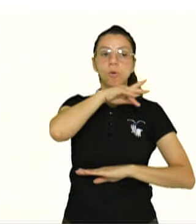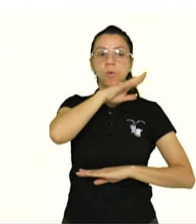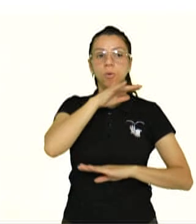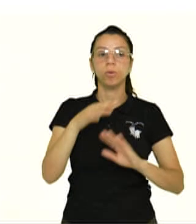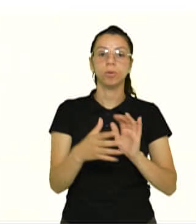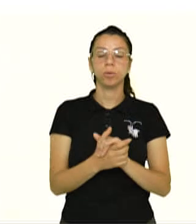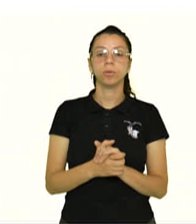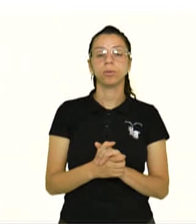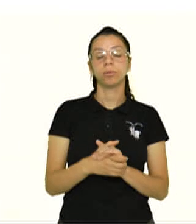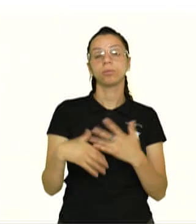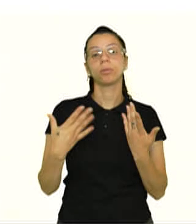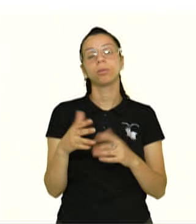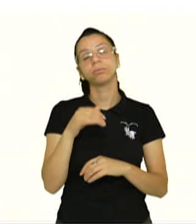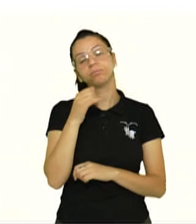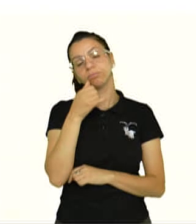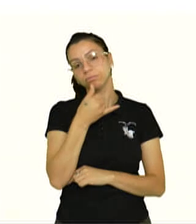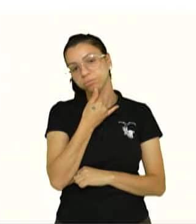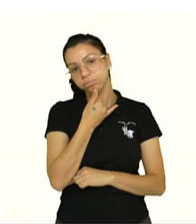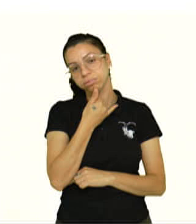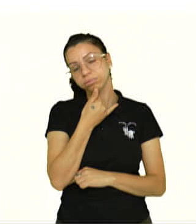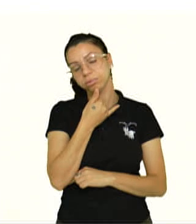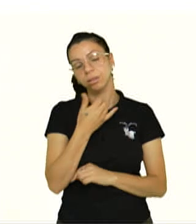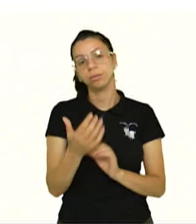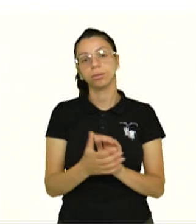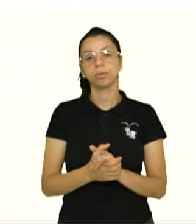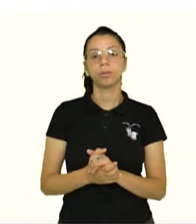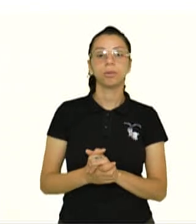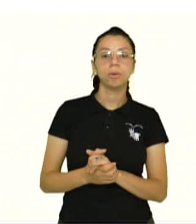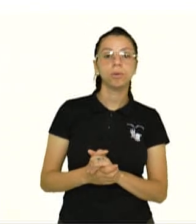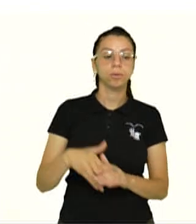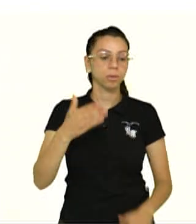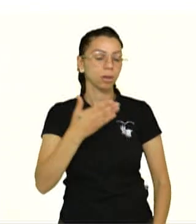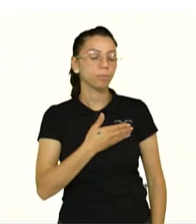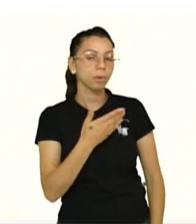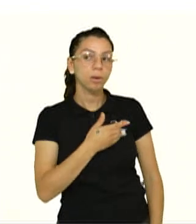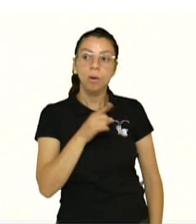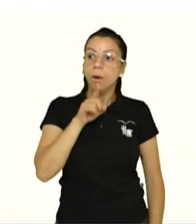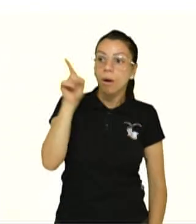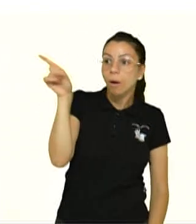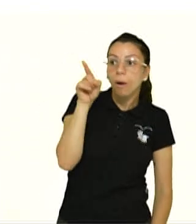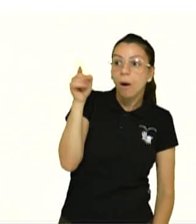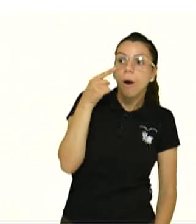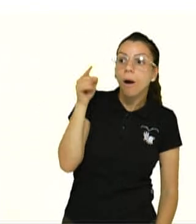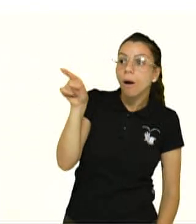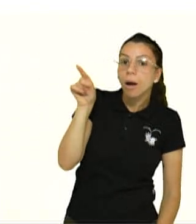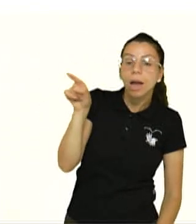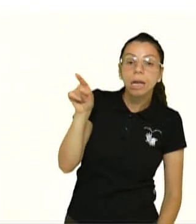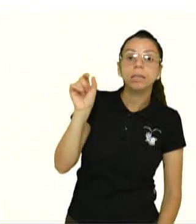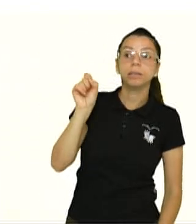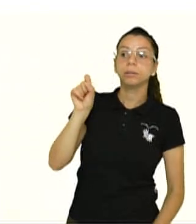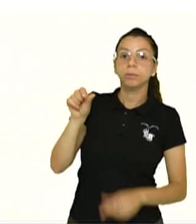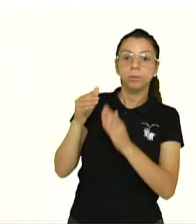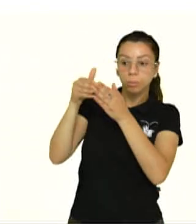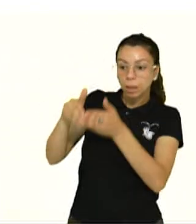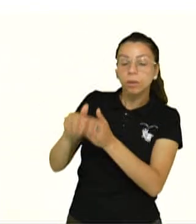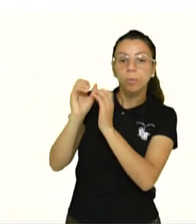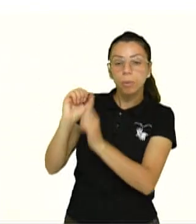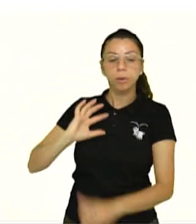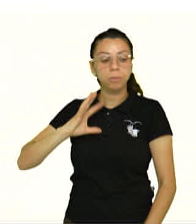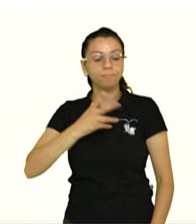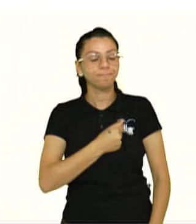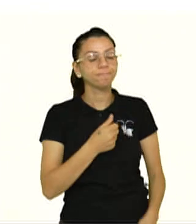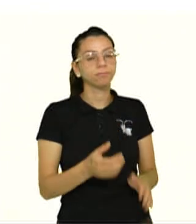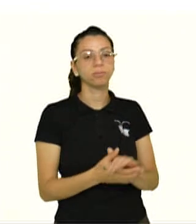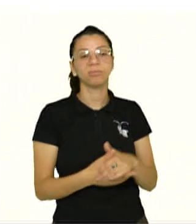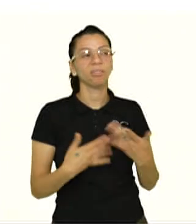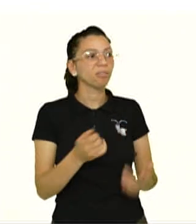até desesperançoso. Os amigos estão dizendo assim, olha, eles vão vir, eles podem nos salvar. E esse daqui já está pensando assim, do